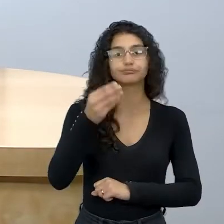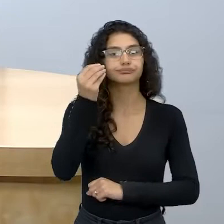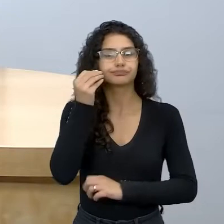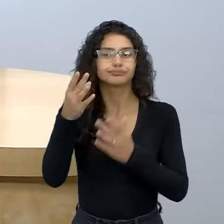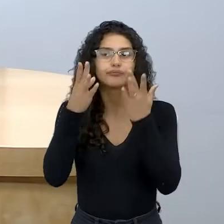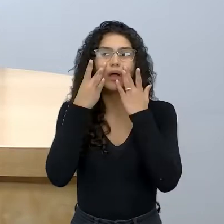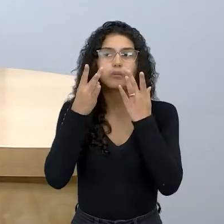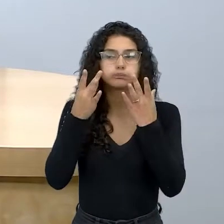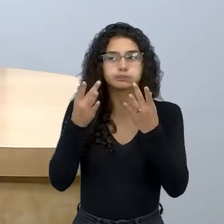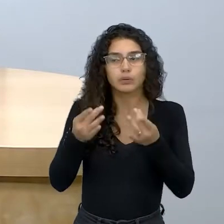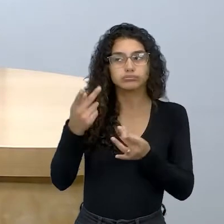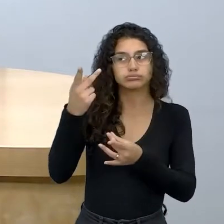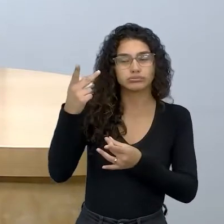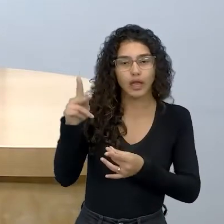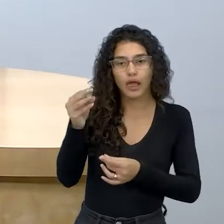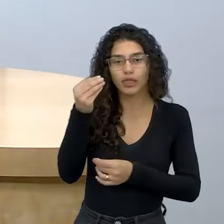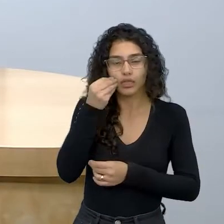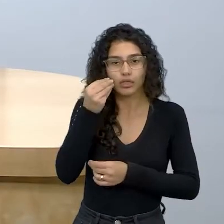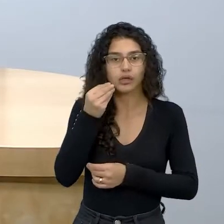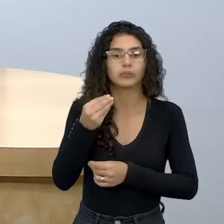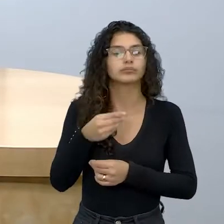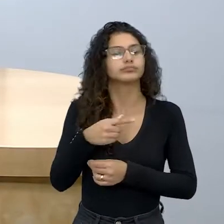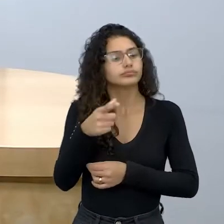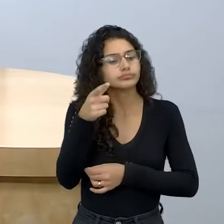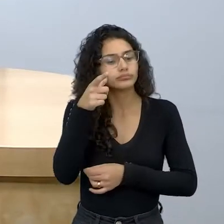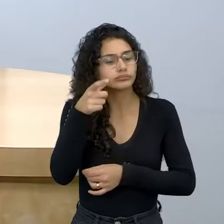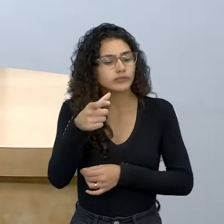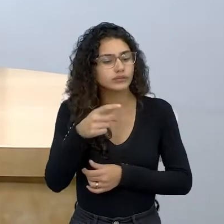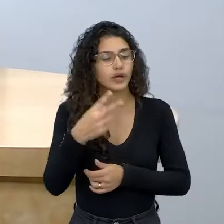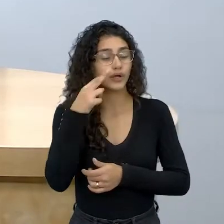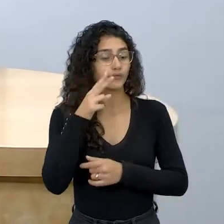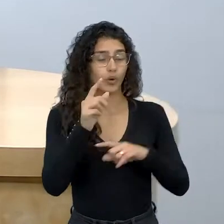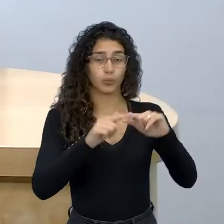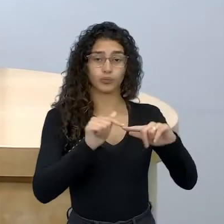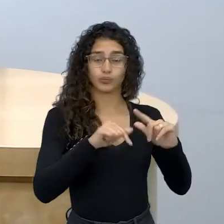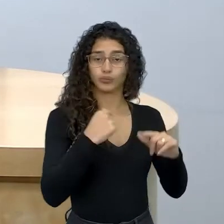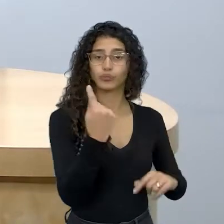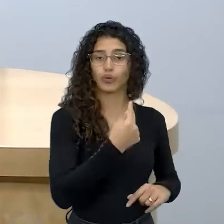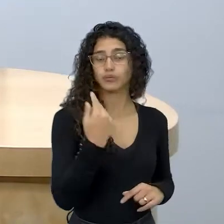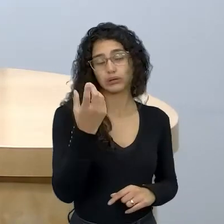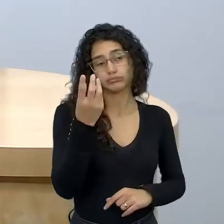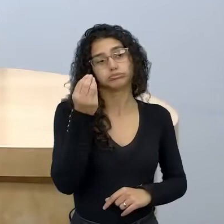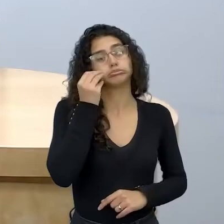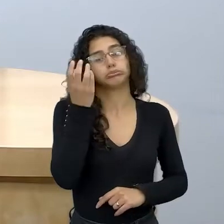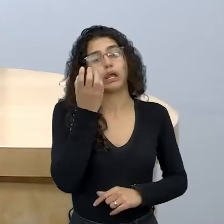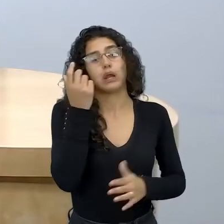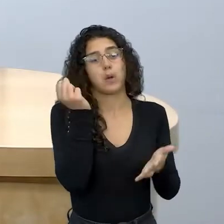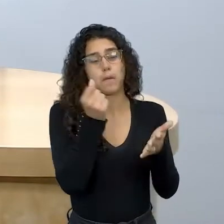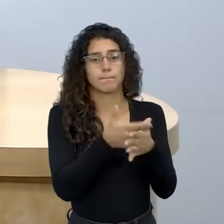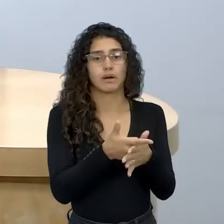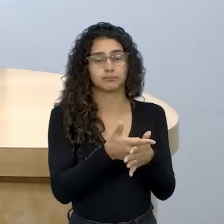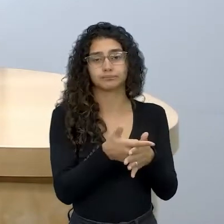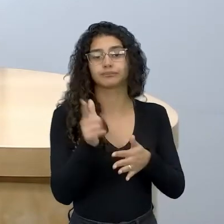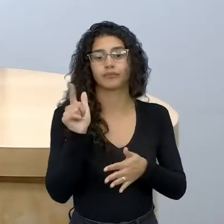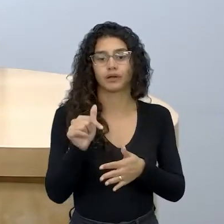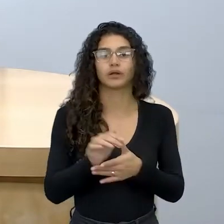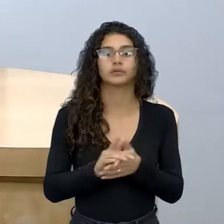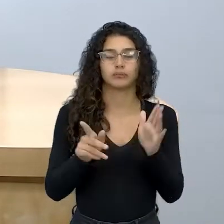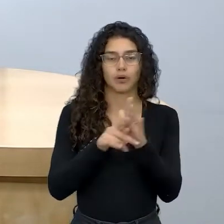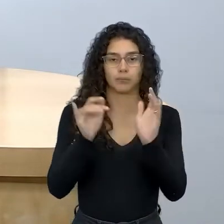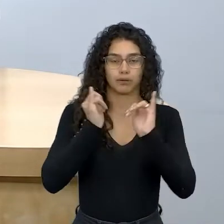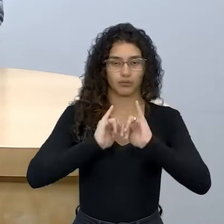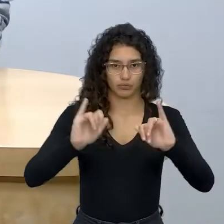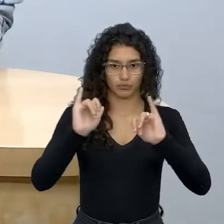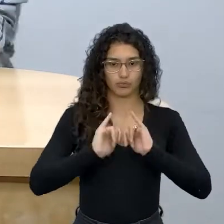chamar a atenção dele para ele se interessar pelo nosso produto, né? E isso aí é o elevator